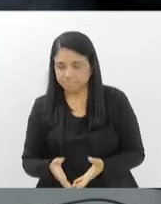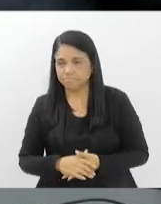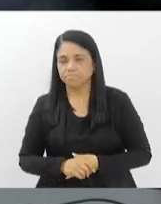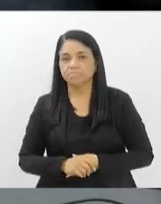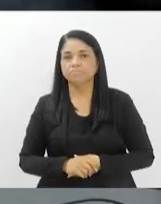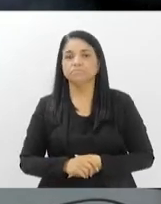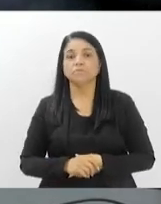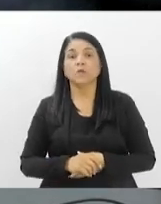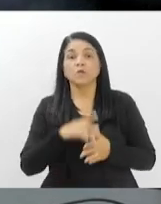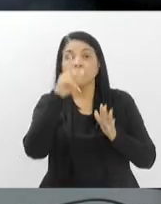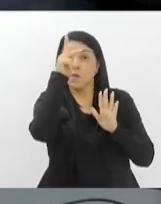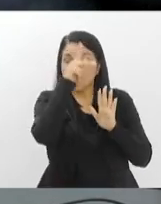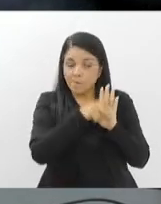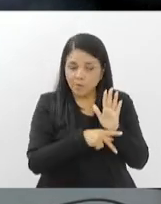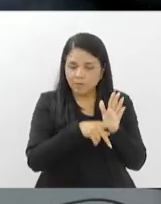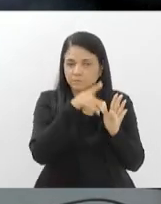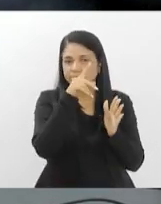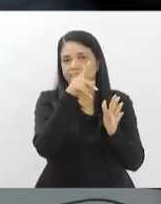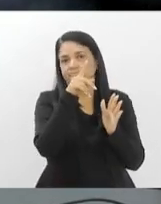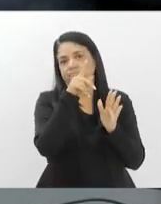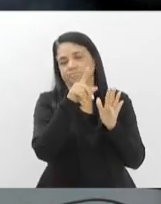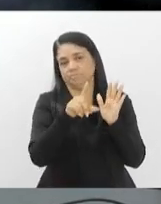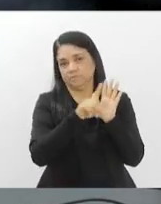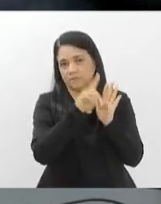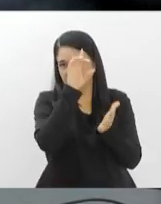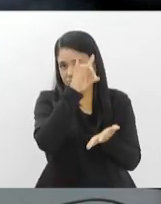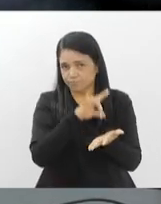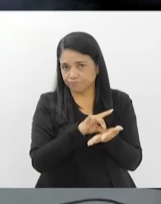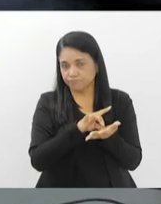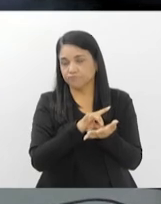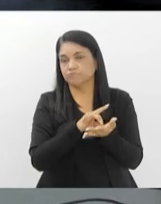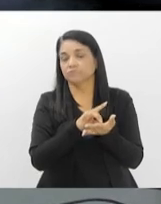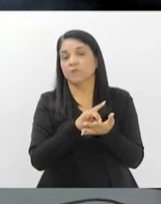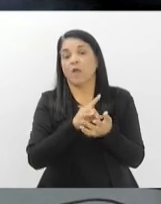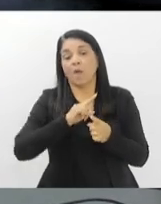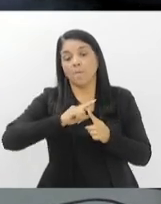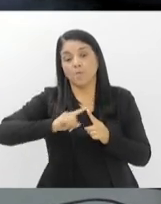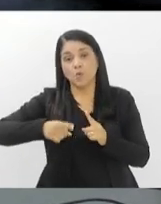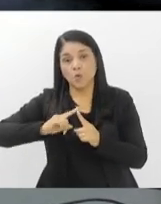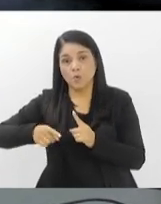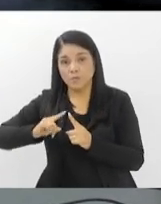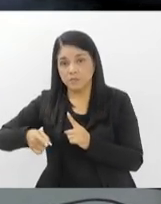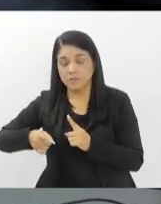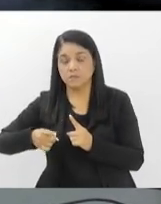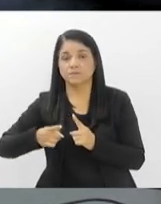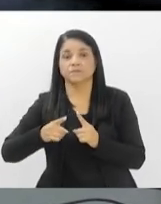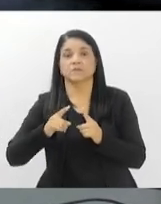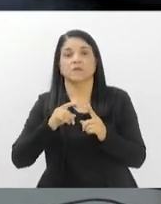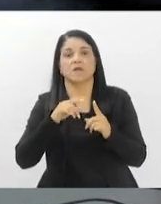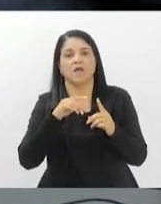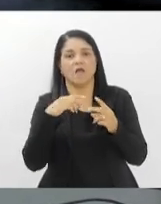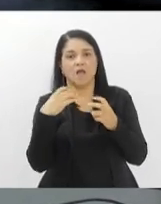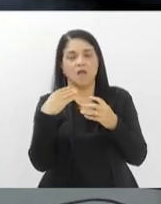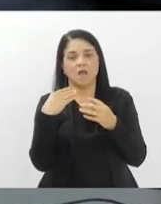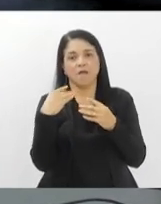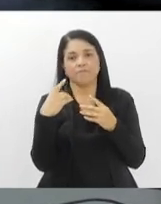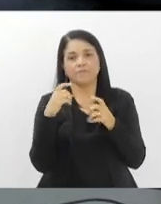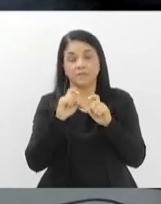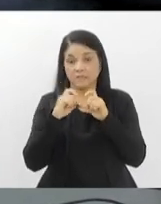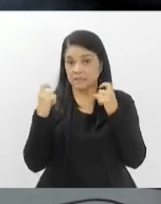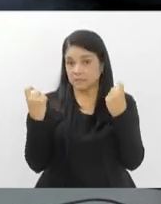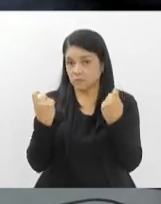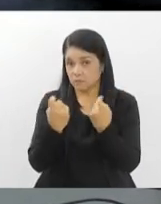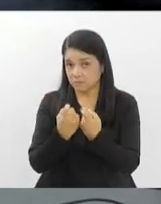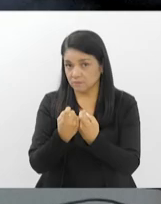O projeto original ele trata de maneira genérica, né, de proibir a erotização e a sexualização infantil. É uma ideia que também,